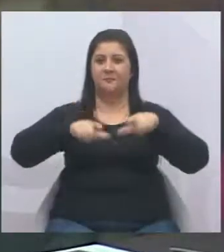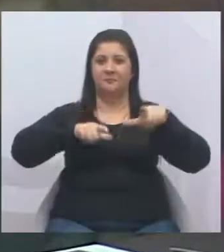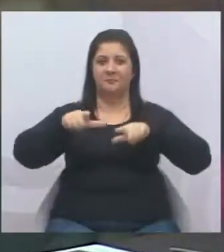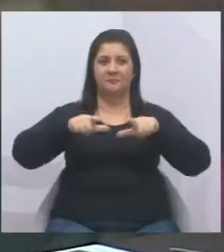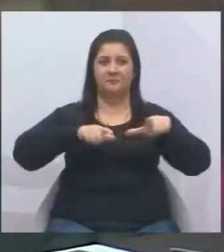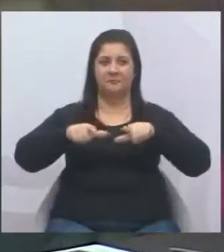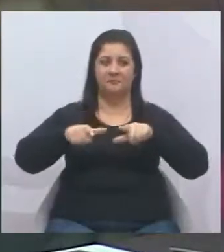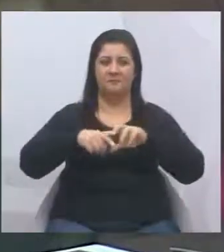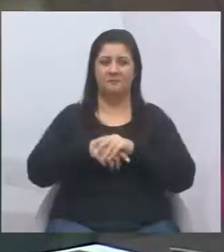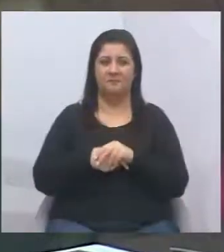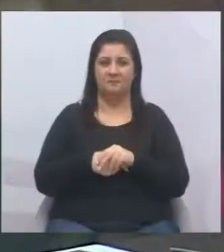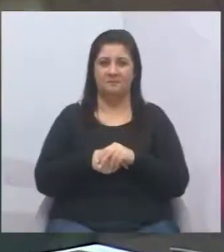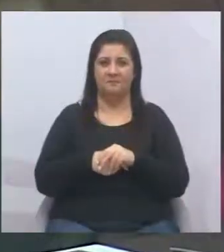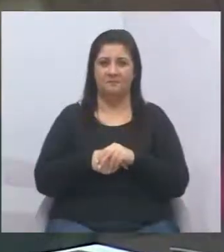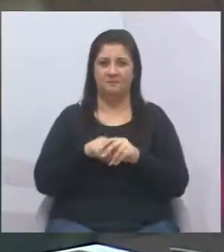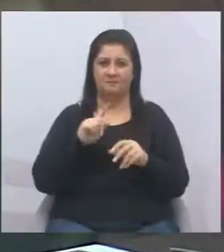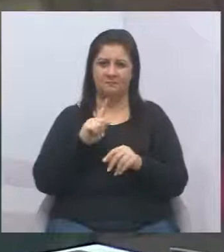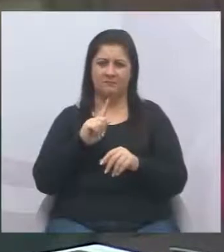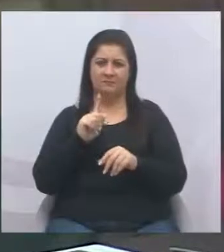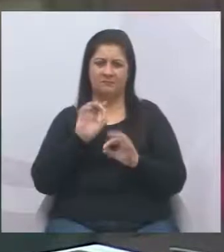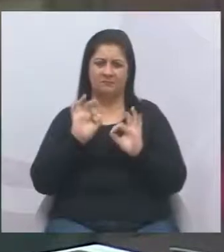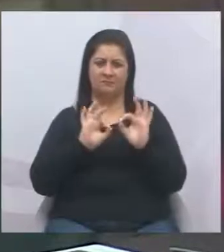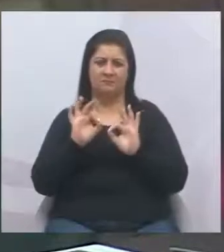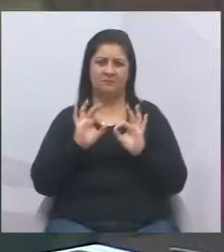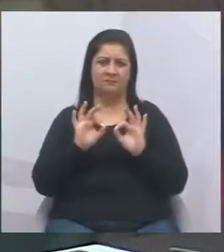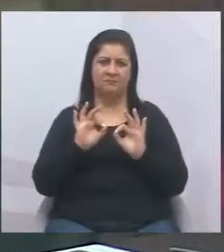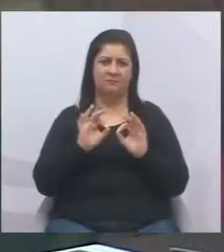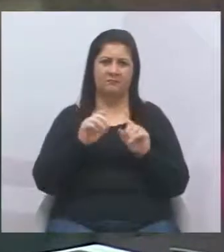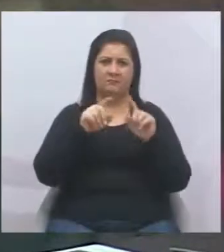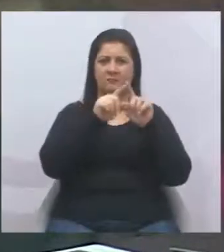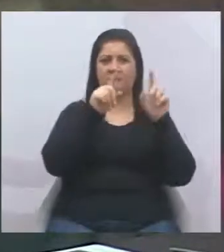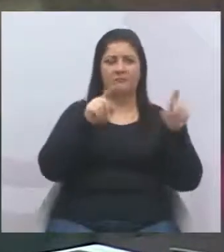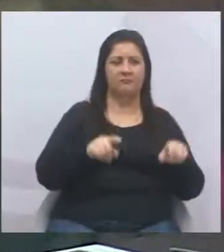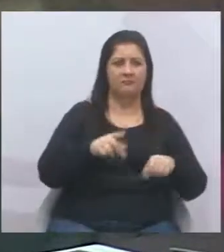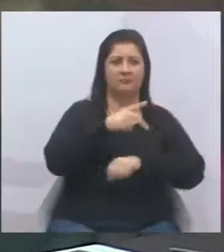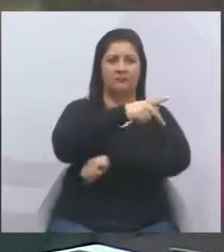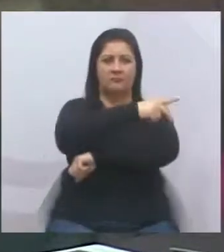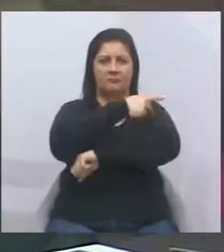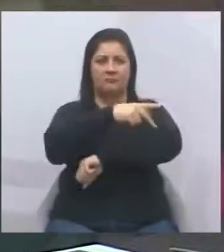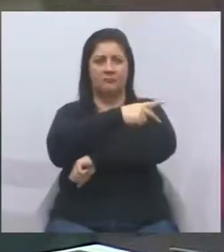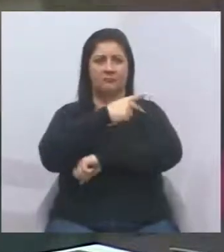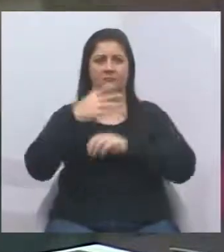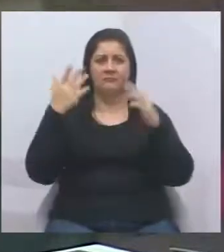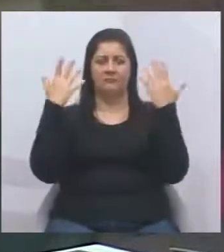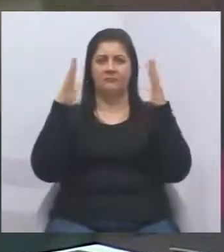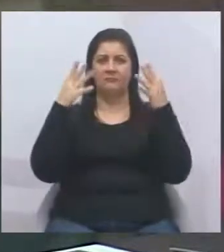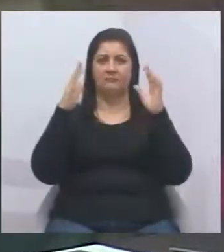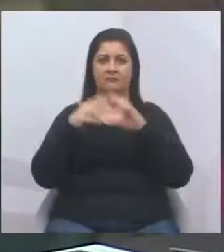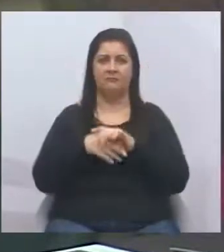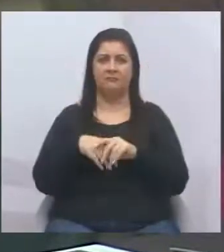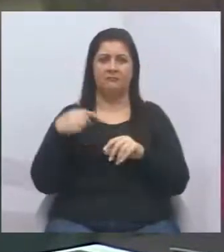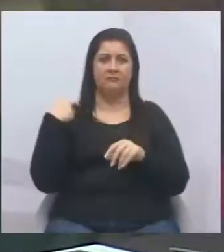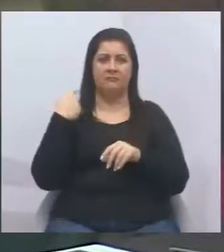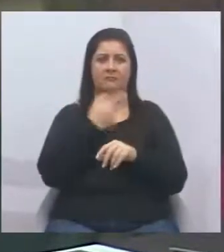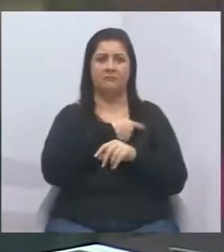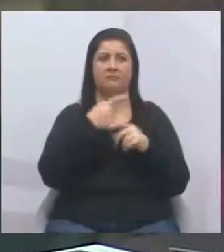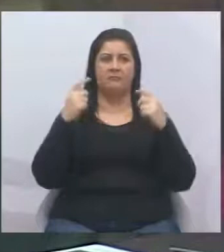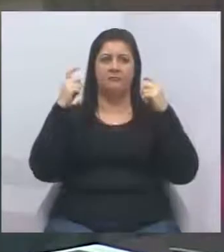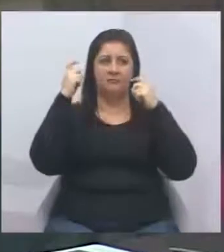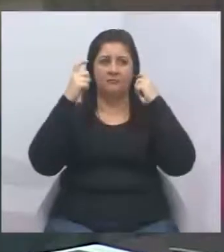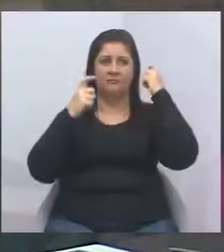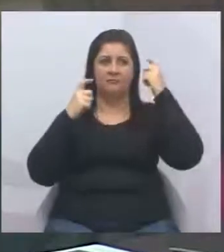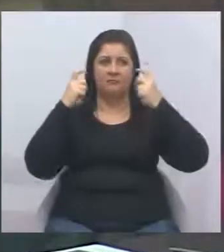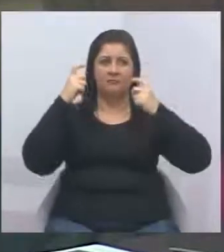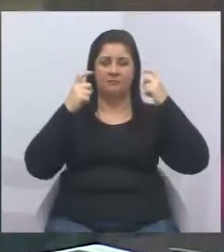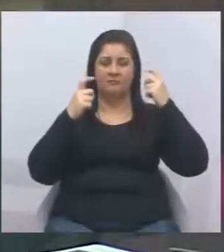Esse vereador não está aqui sentado só para fazer projeto de rua, de praça e de comemoração. Estamos preocupados, sim,